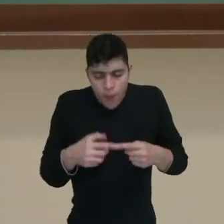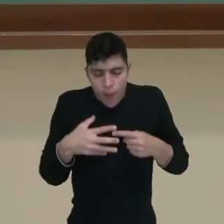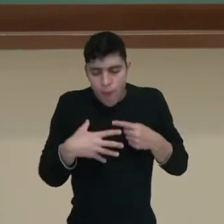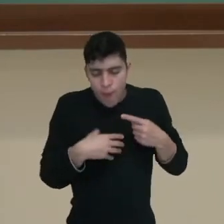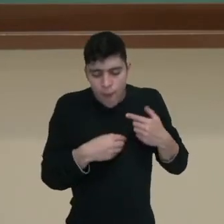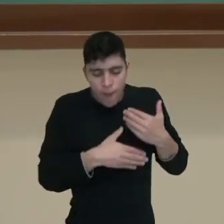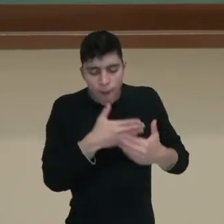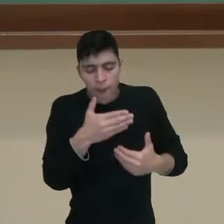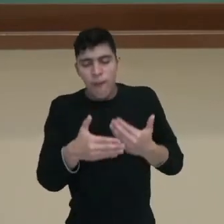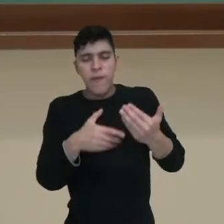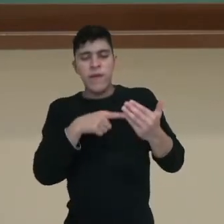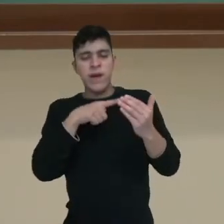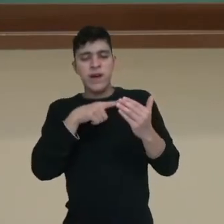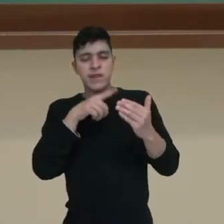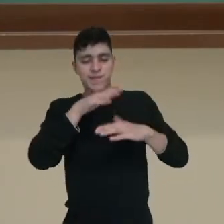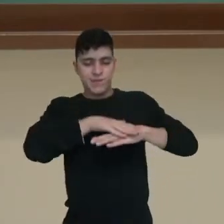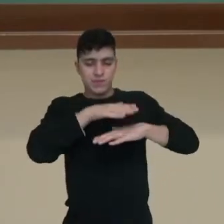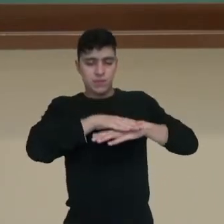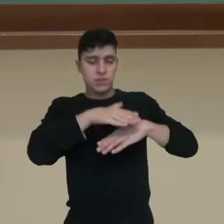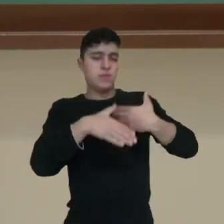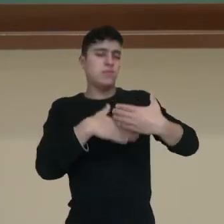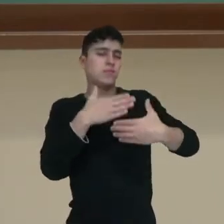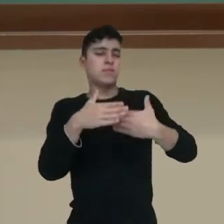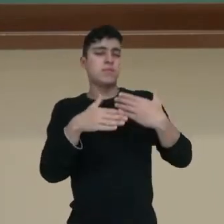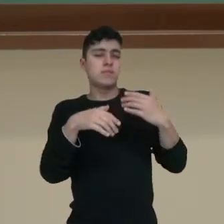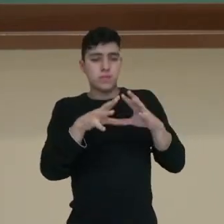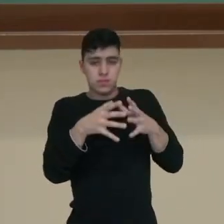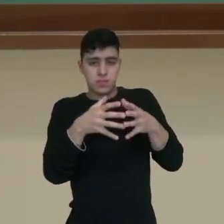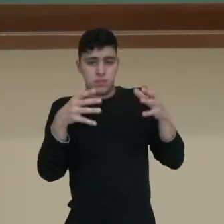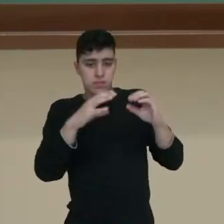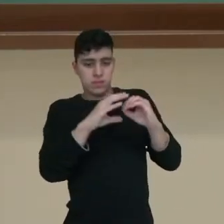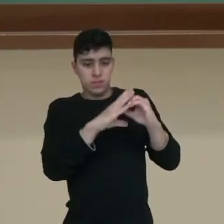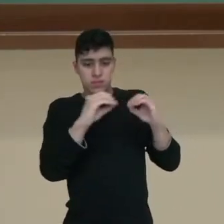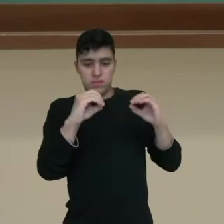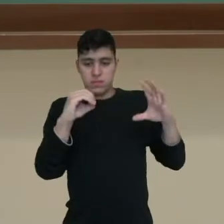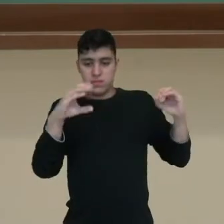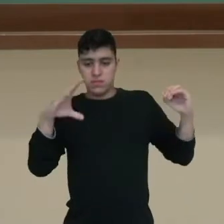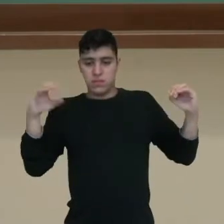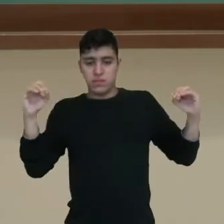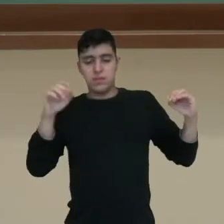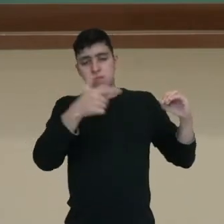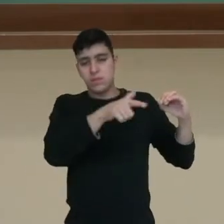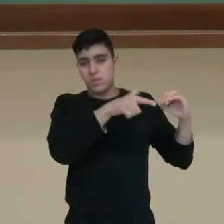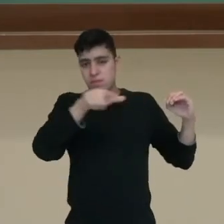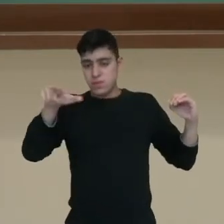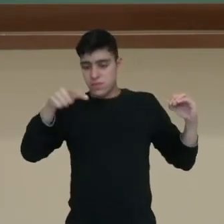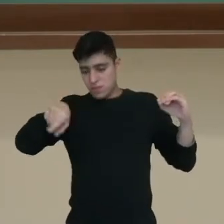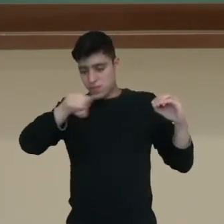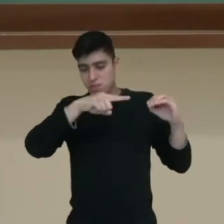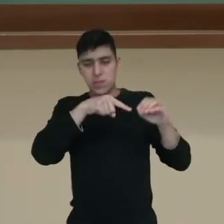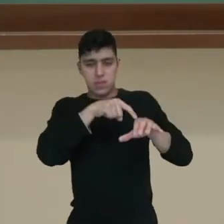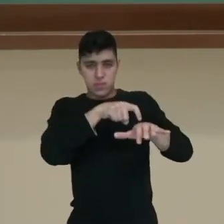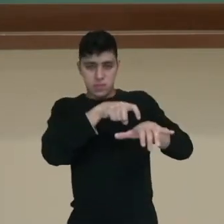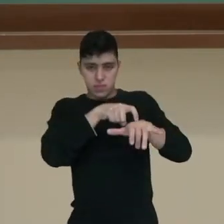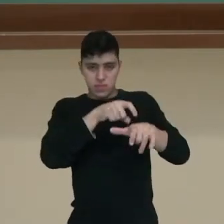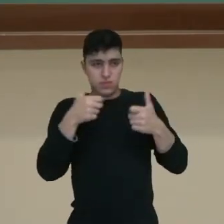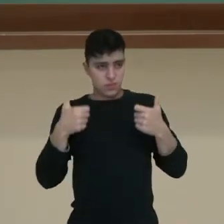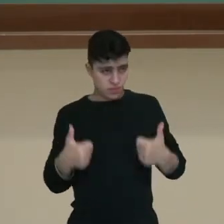vai se dividir de forma assexuada, para, né, transmitindo essas informações para os descendentes, ok?